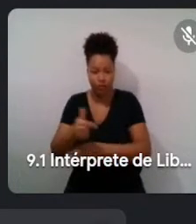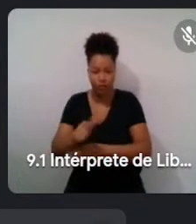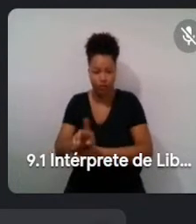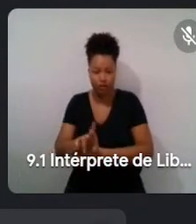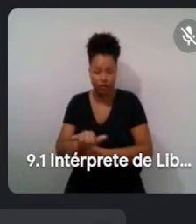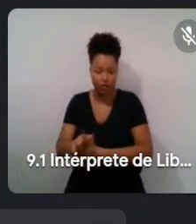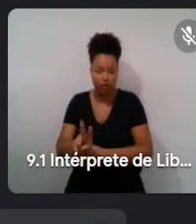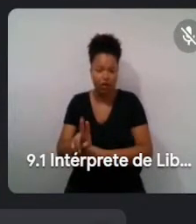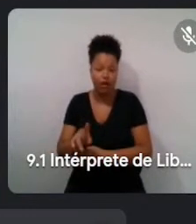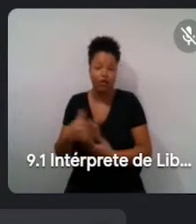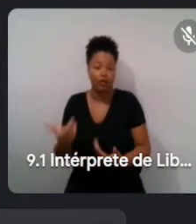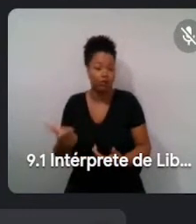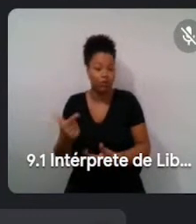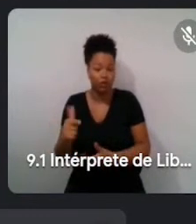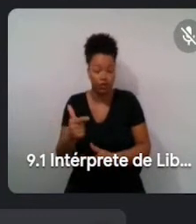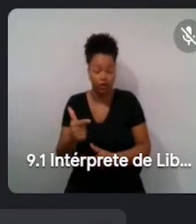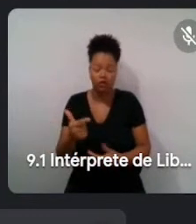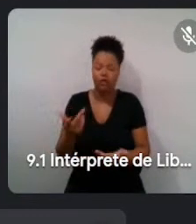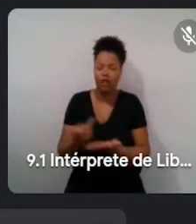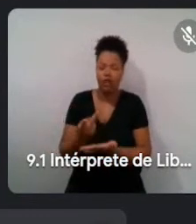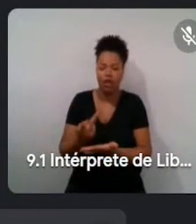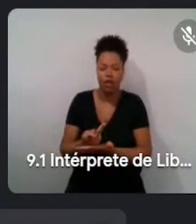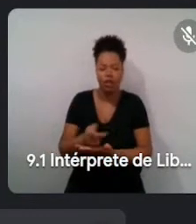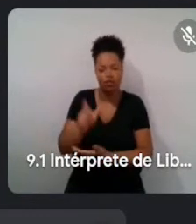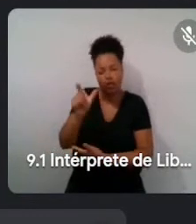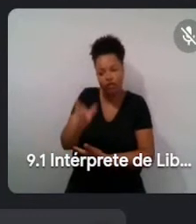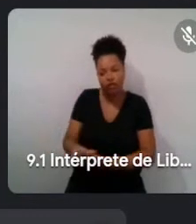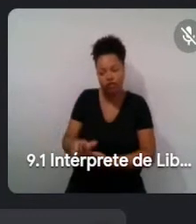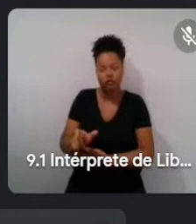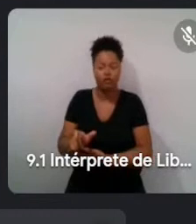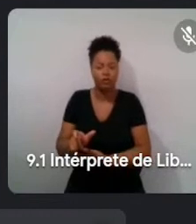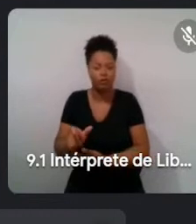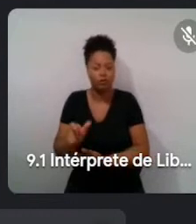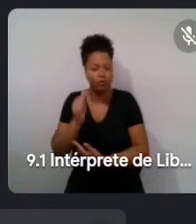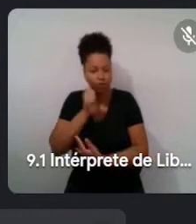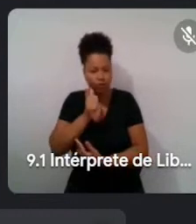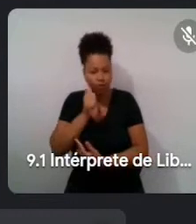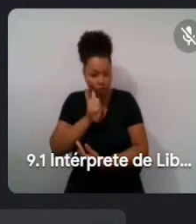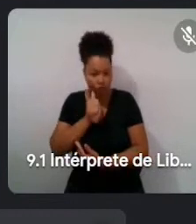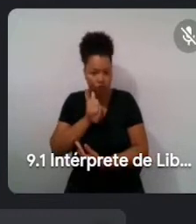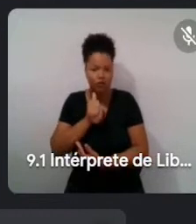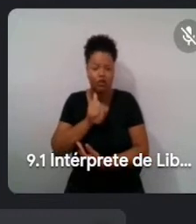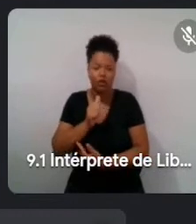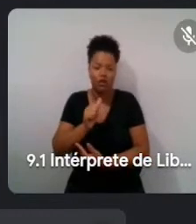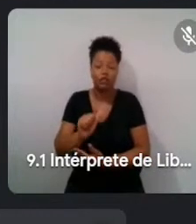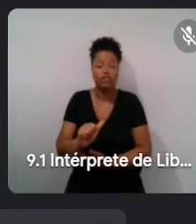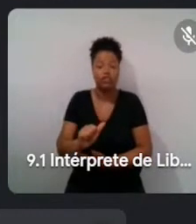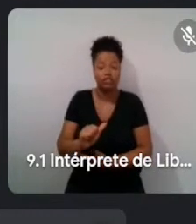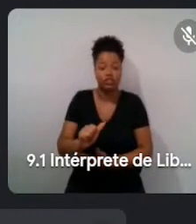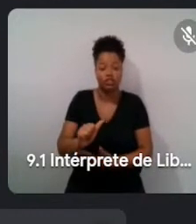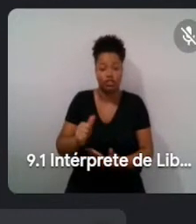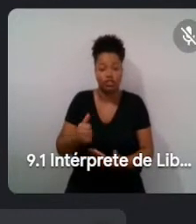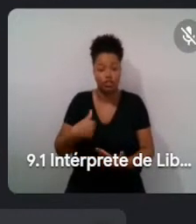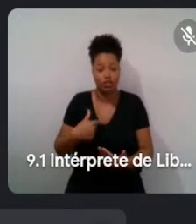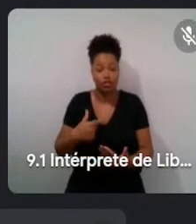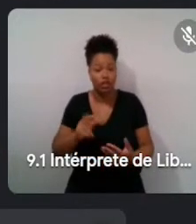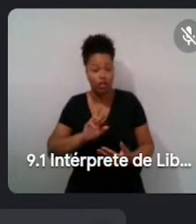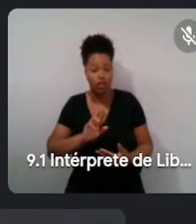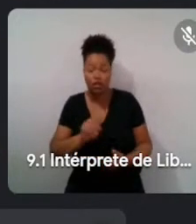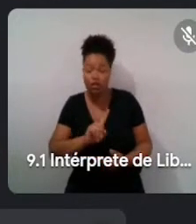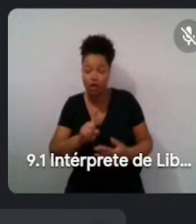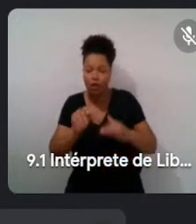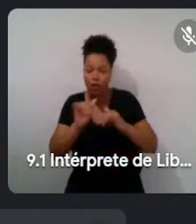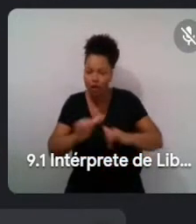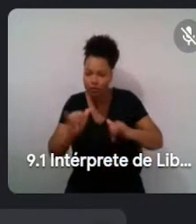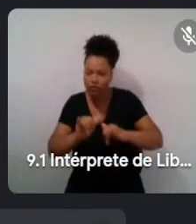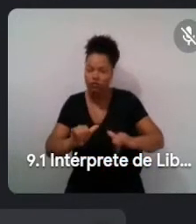da recorrente no sentido de veicular propaganda ou de descumprir a decisão judicial, conforme foi